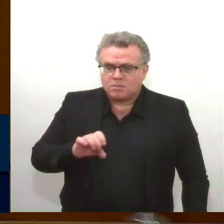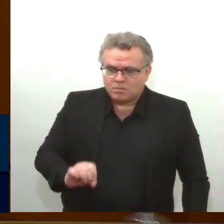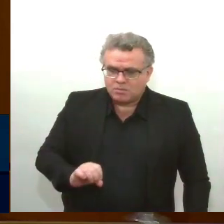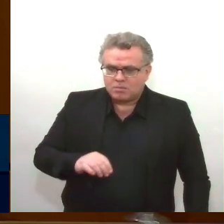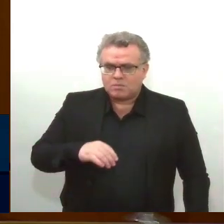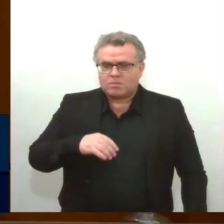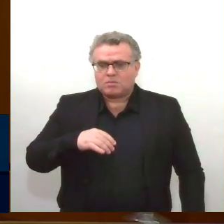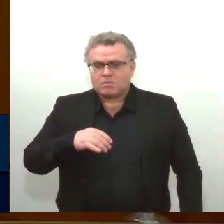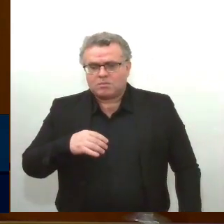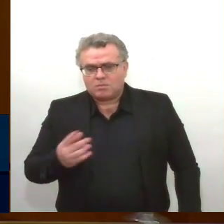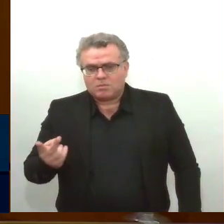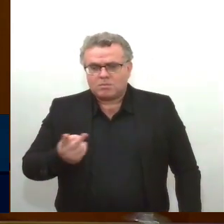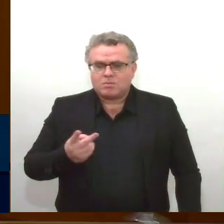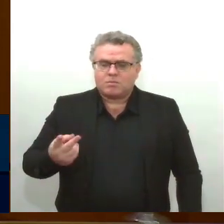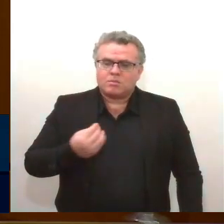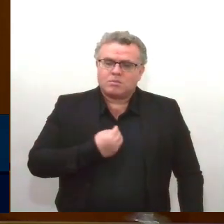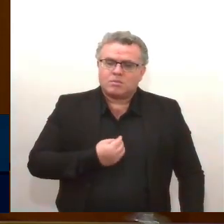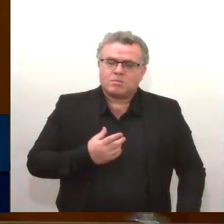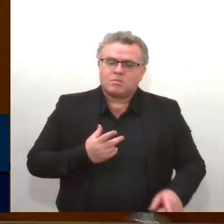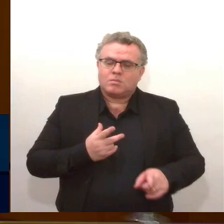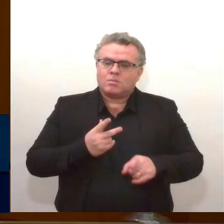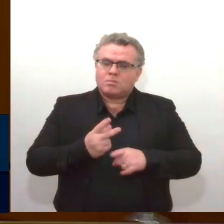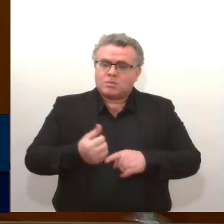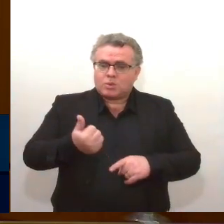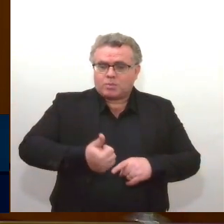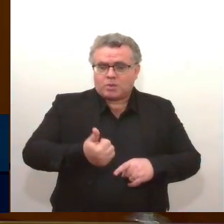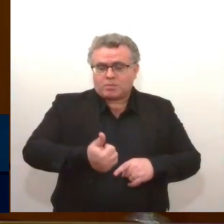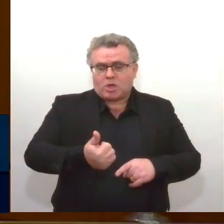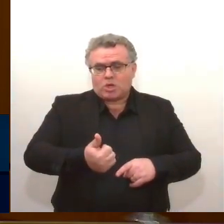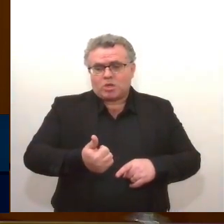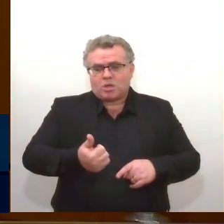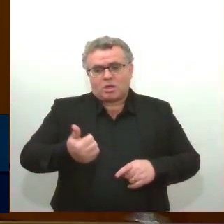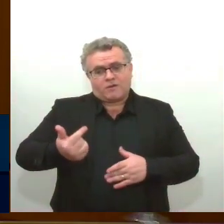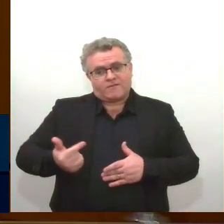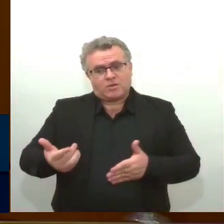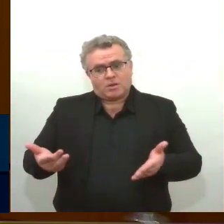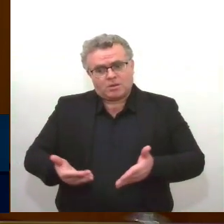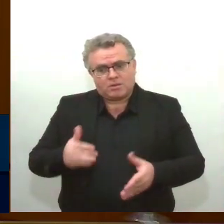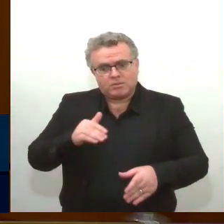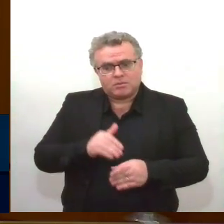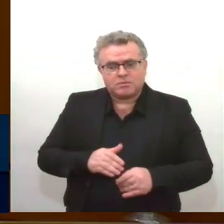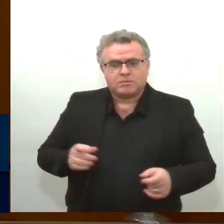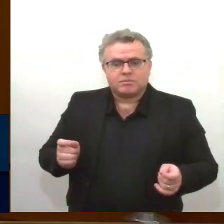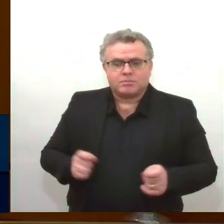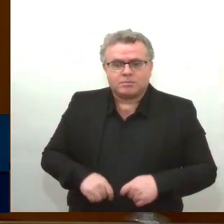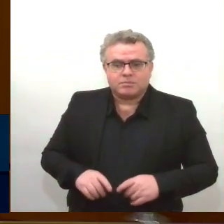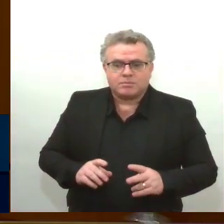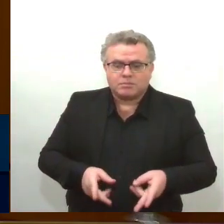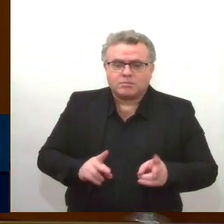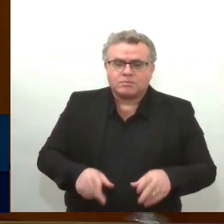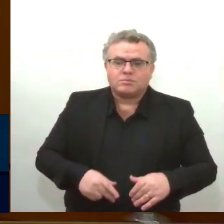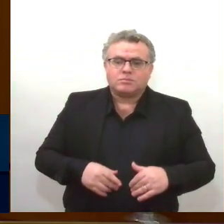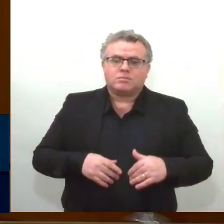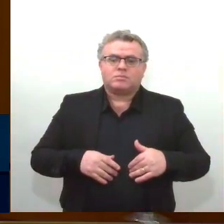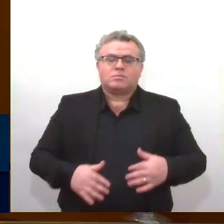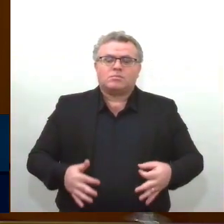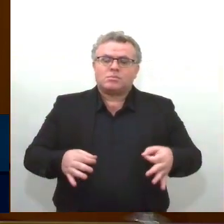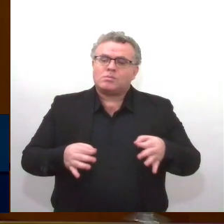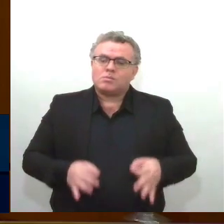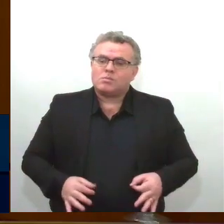no primeiro turno chegaram em primeiro no primeiro turno vão ter um desafio agora do segundo turno com certeza estaremos com eles nessa